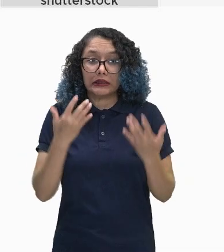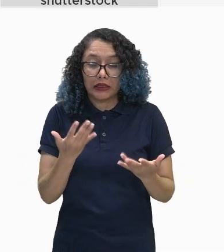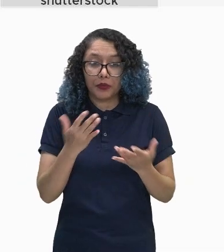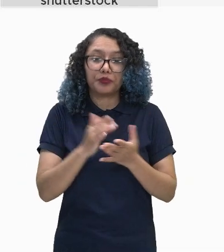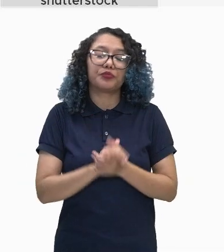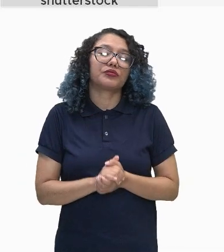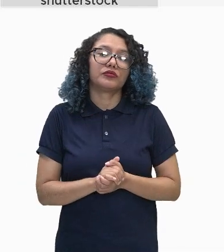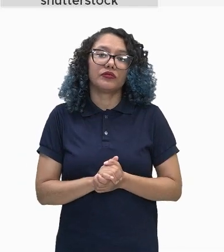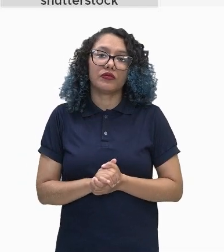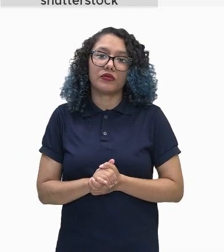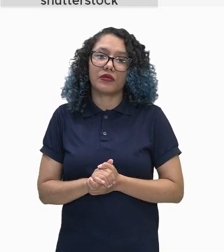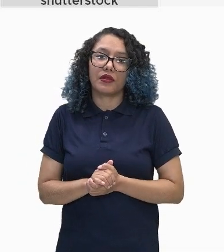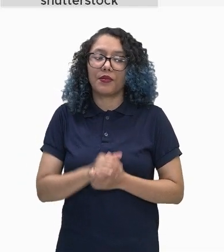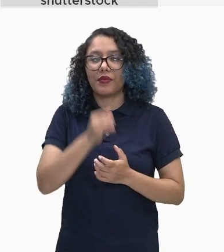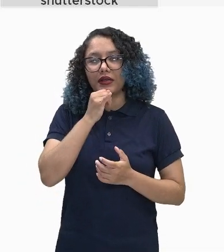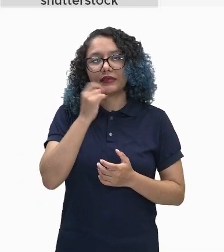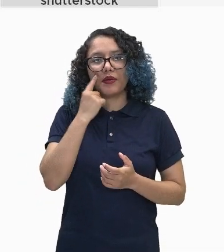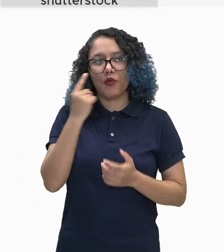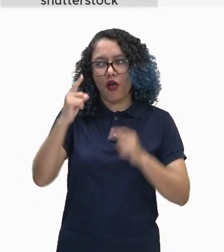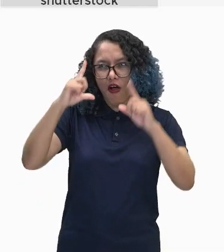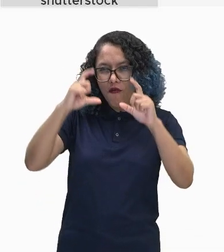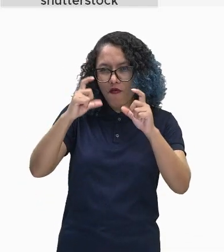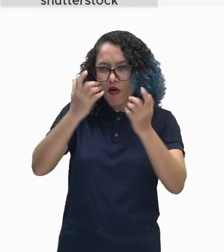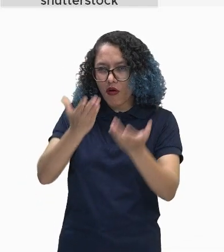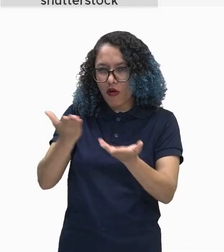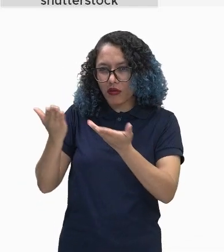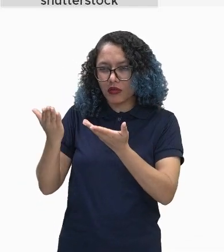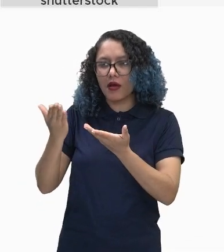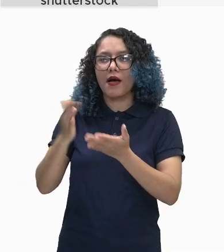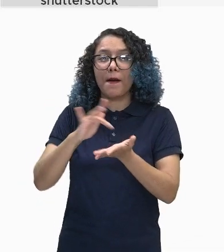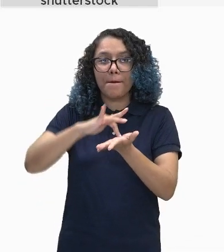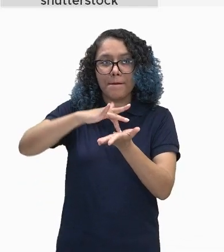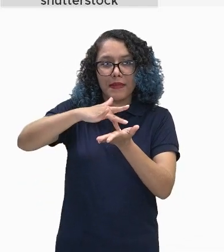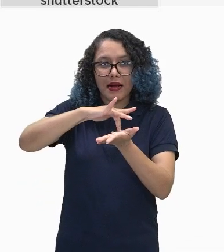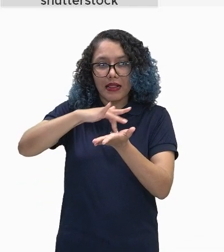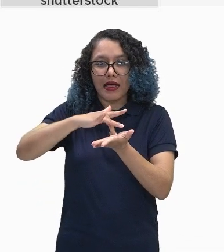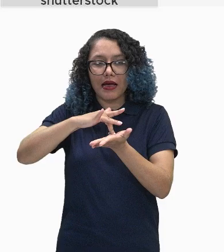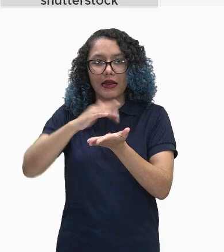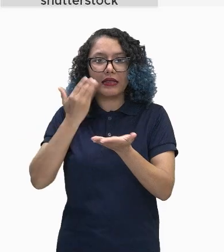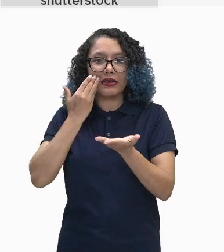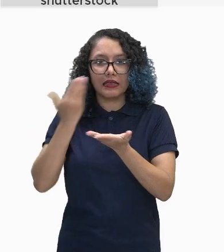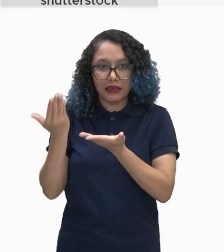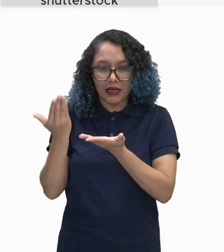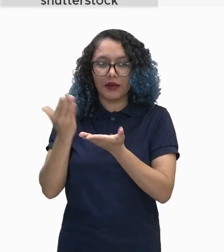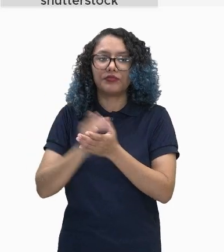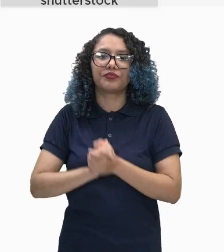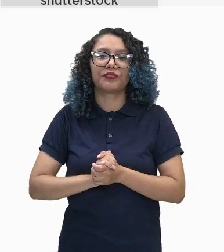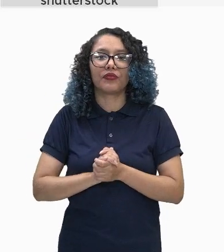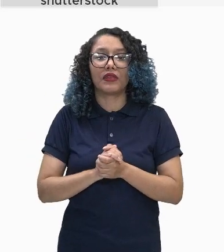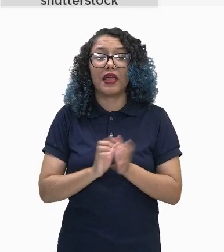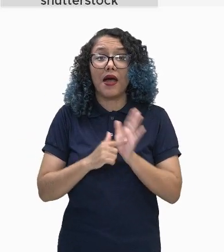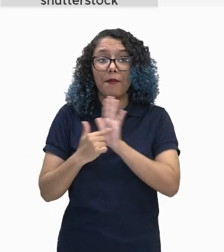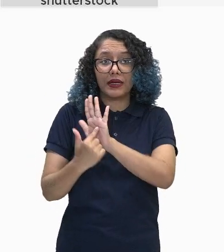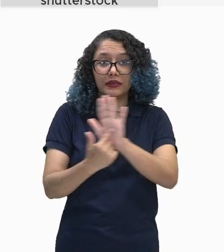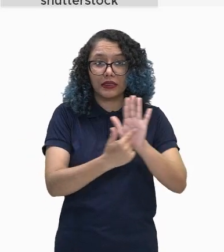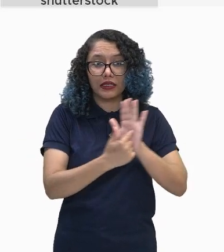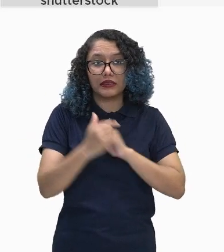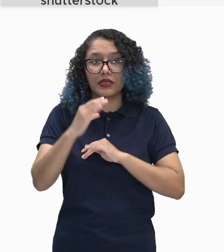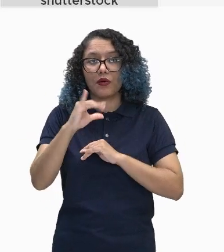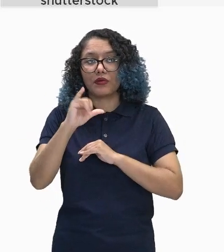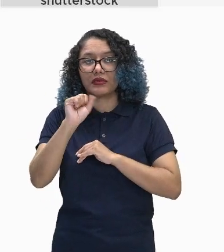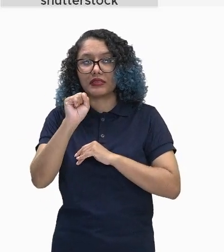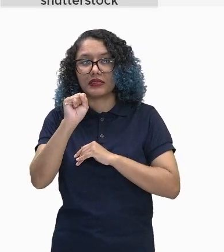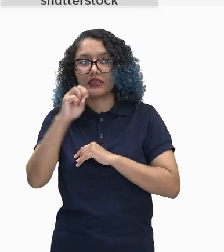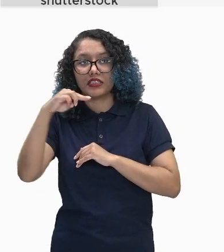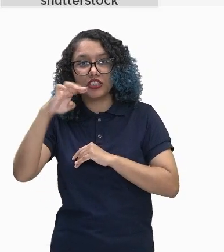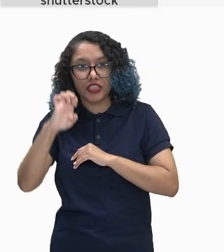essa bailarina, aí é um espetáculo cisne negro. Olha os movimentos, olha a expressão corporal,